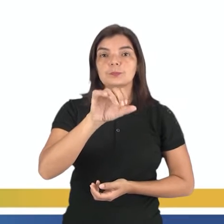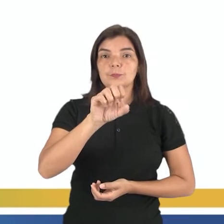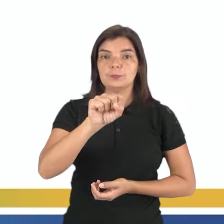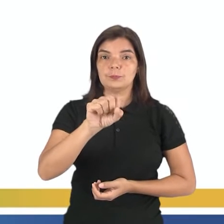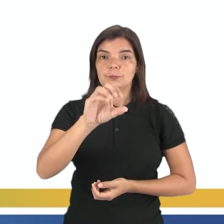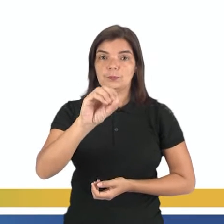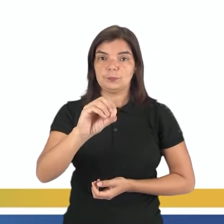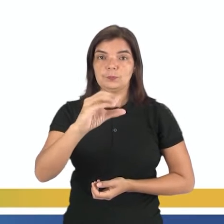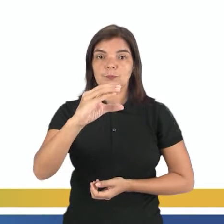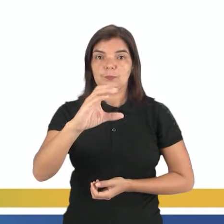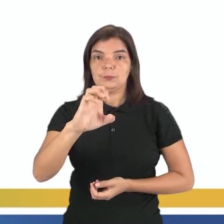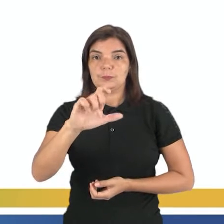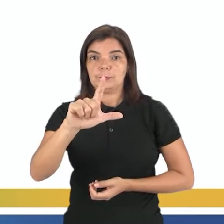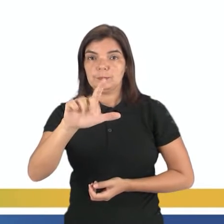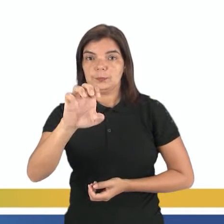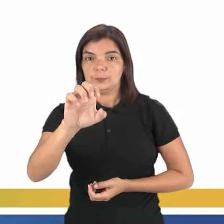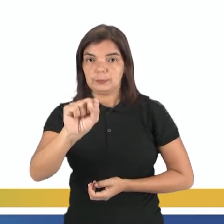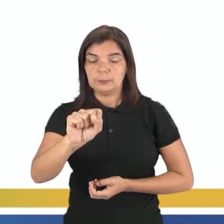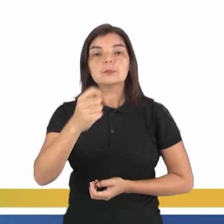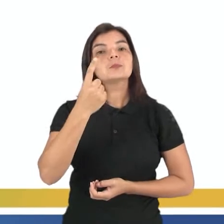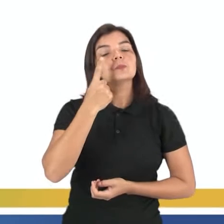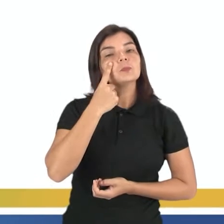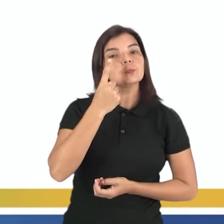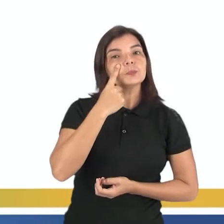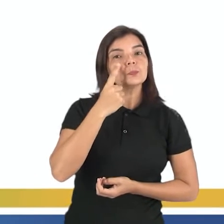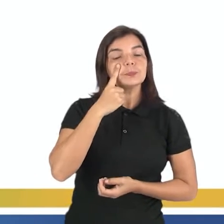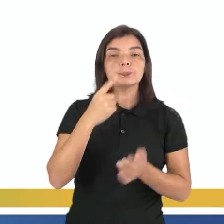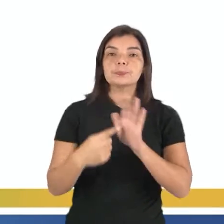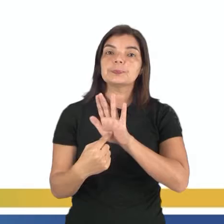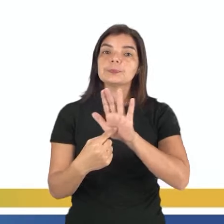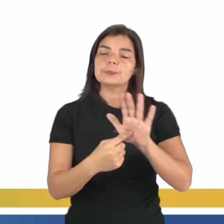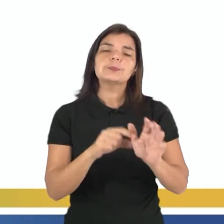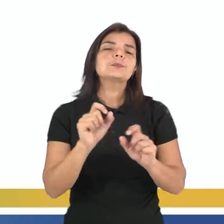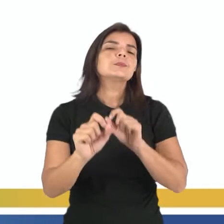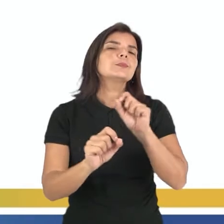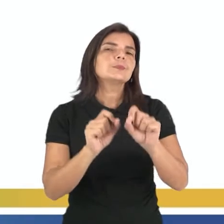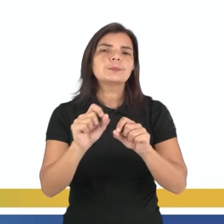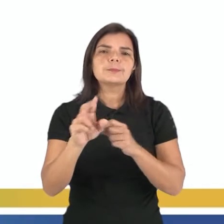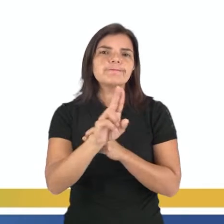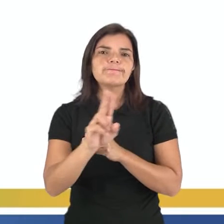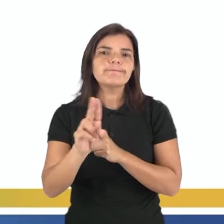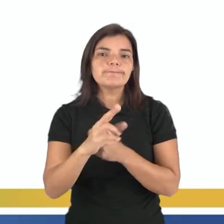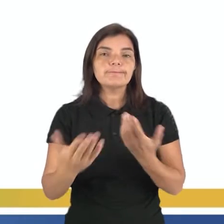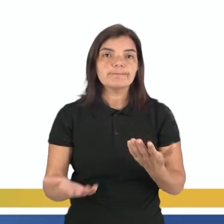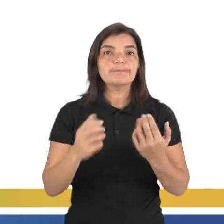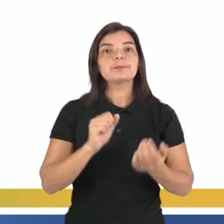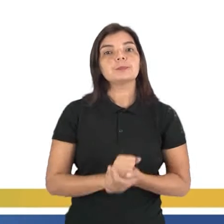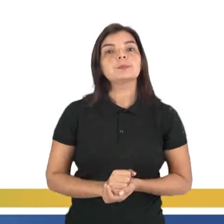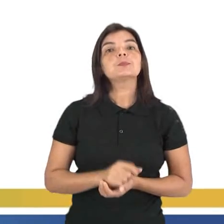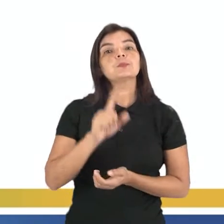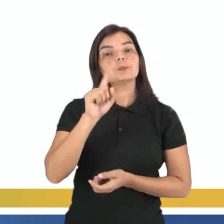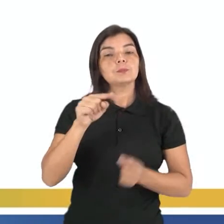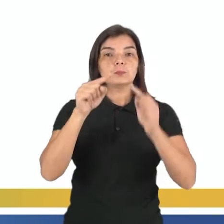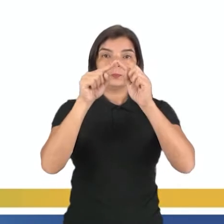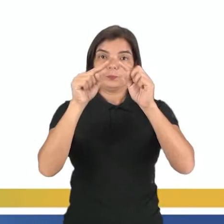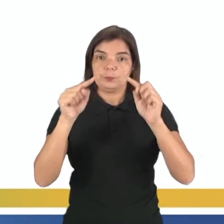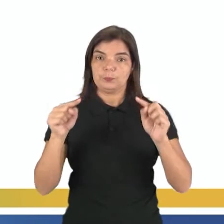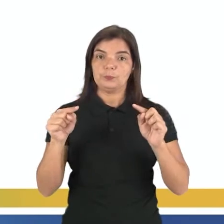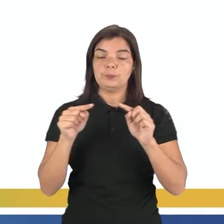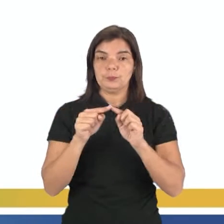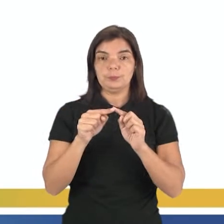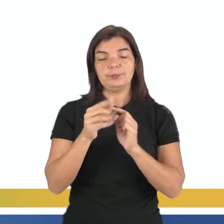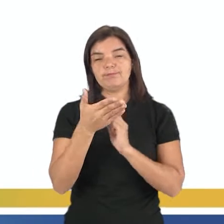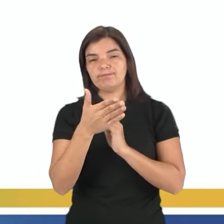triângulo isósceles. Observe esse triângulo que está aparecendo aí. Então, o que é um triângulo isósceles? É um triângulo que